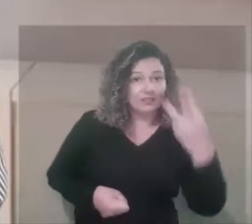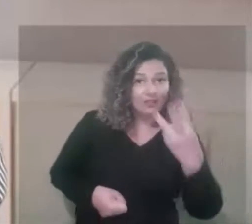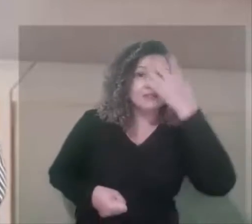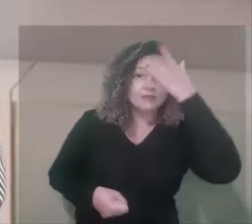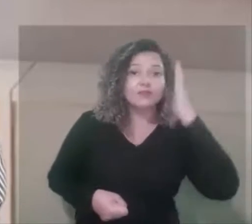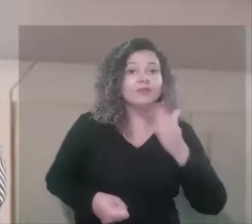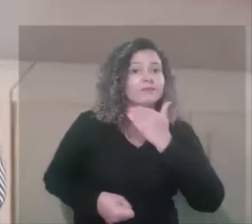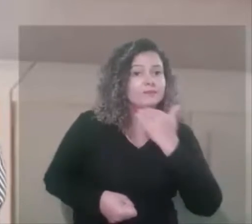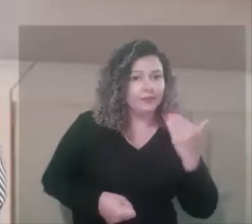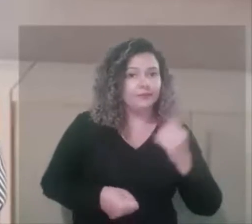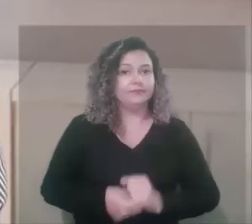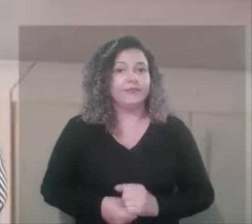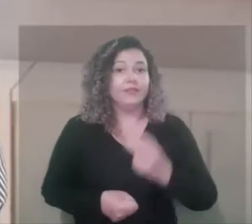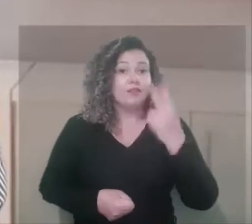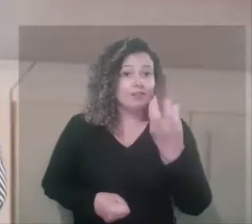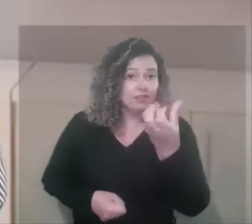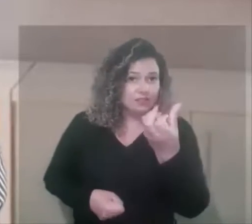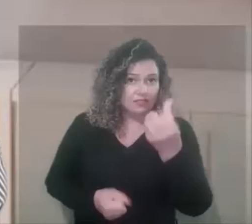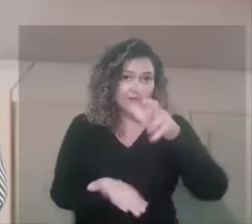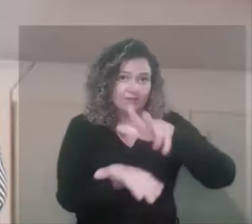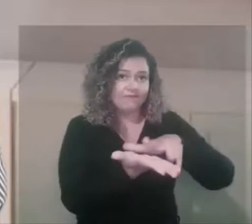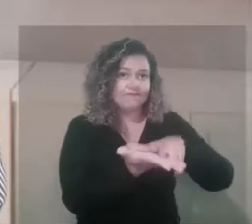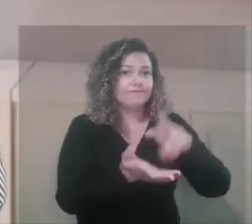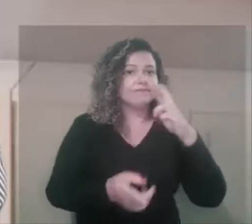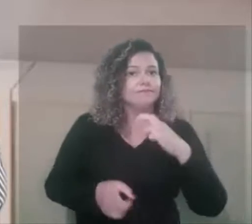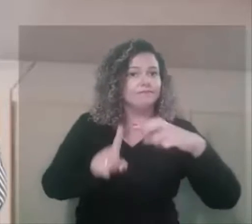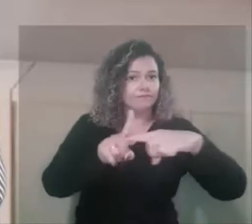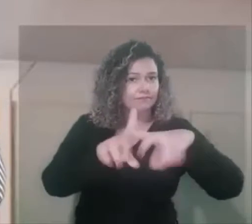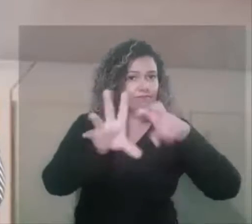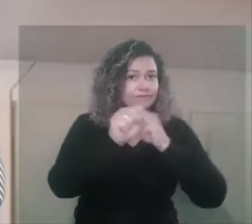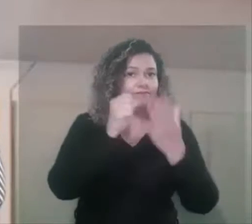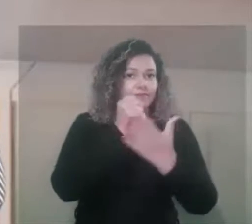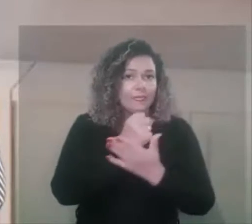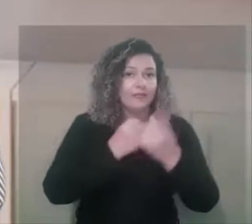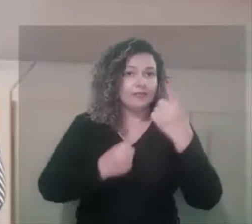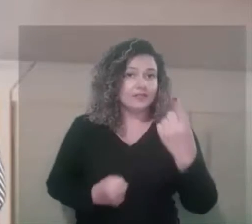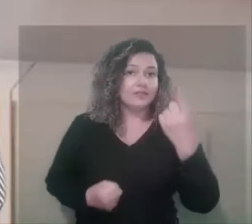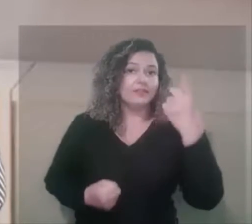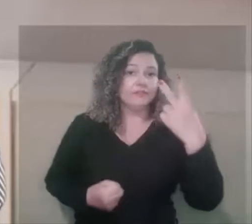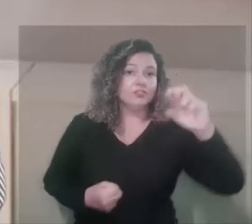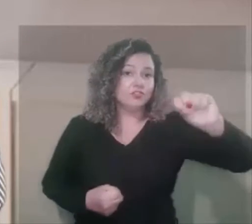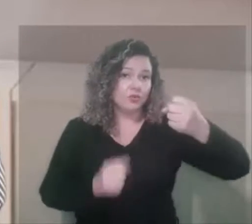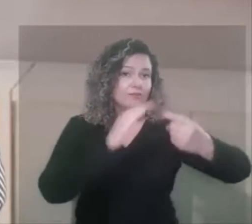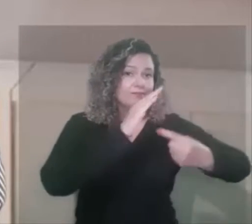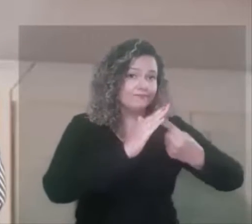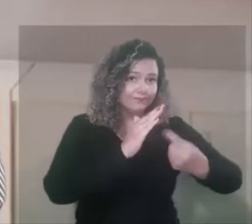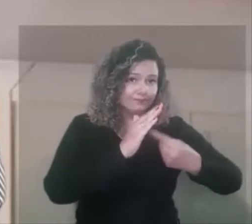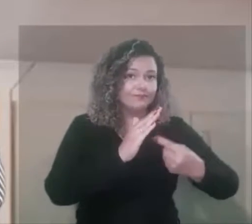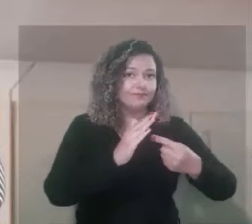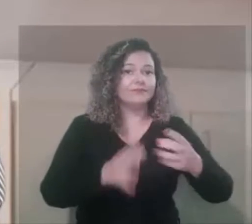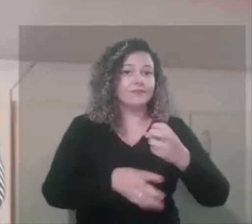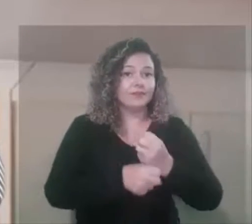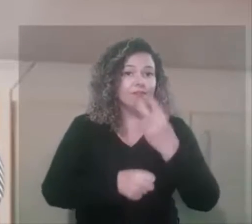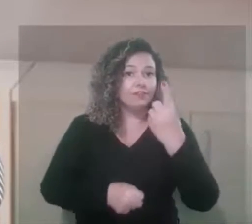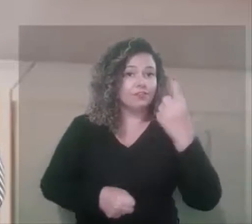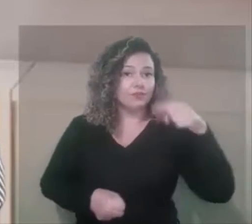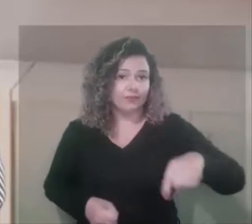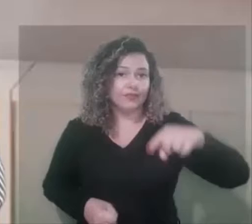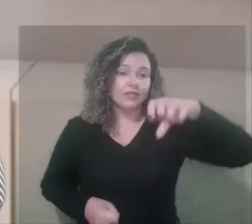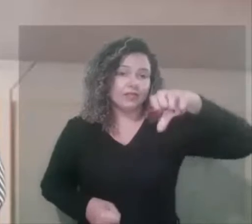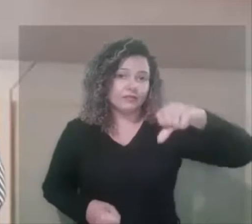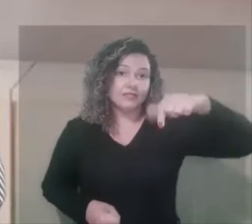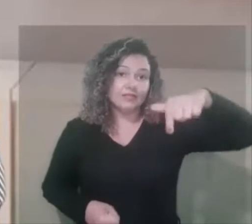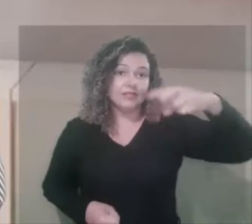falecimentos, 26 pacientes hospitalizados com resultado positivo, 128 pessoas em isolamento domiciliar e